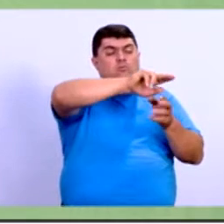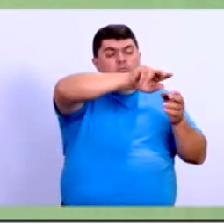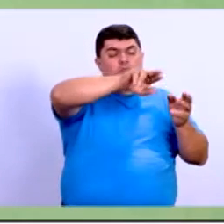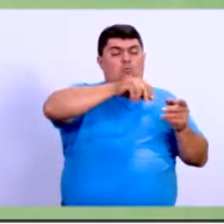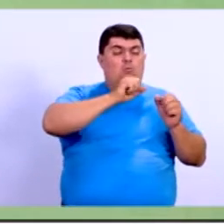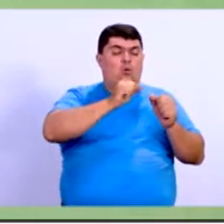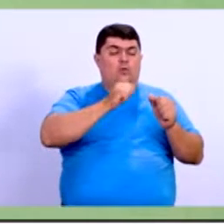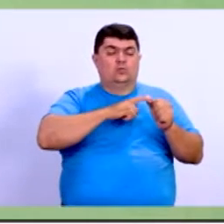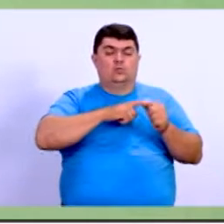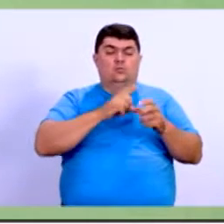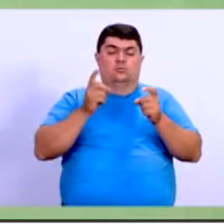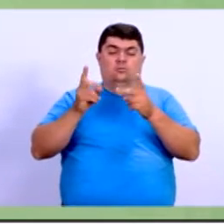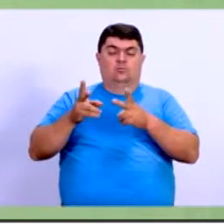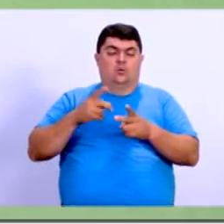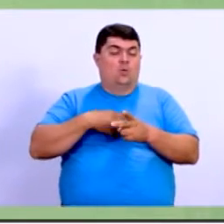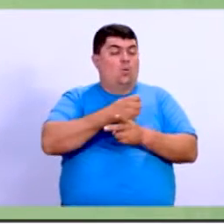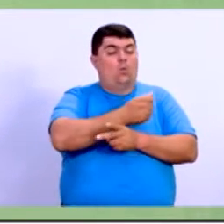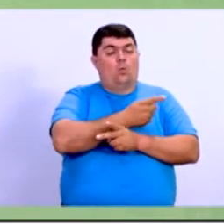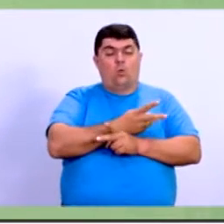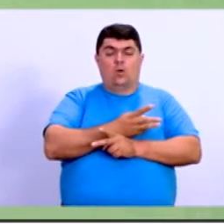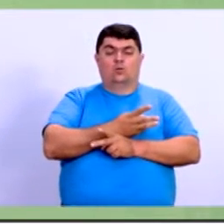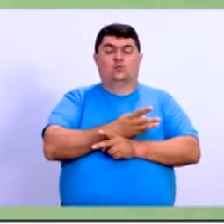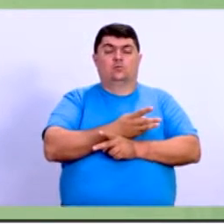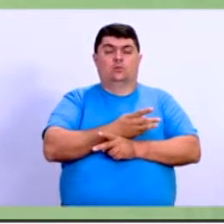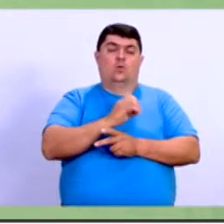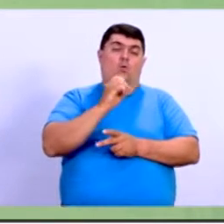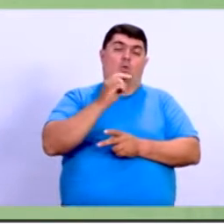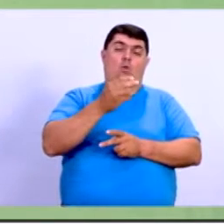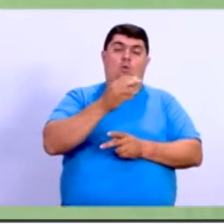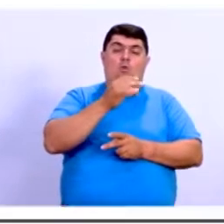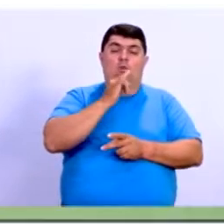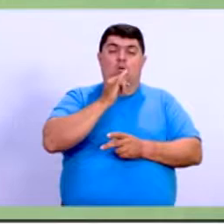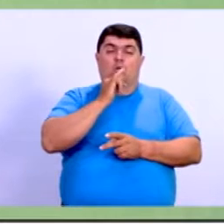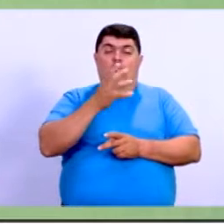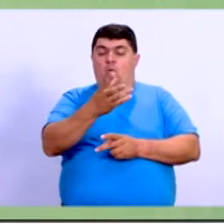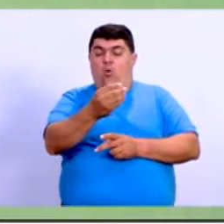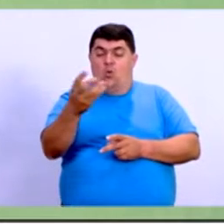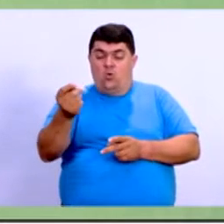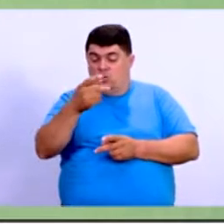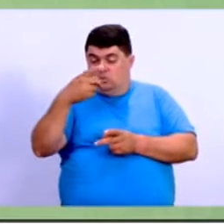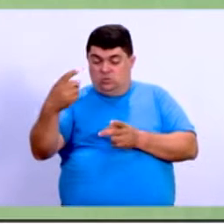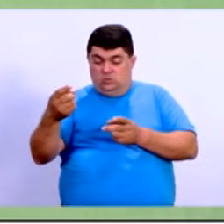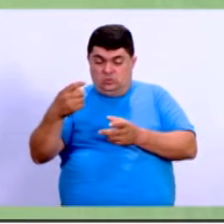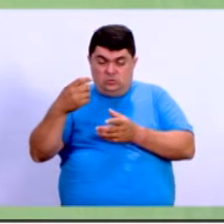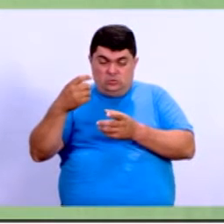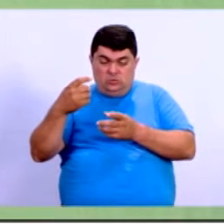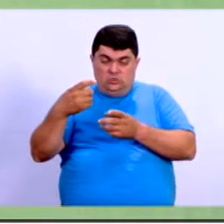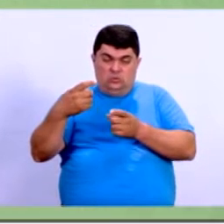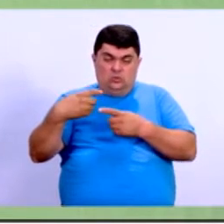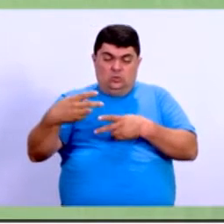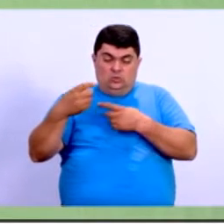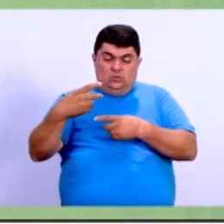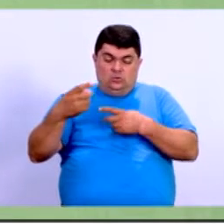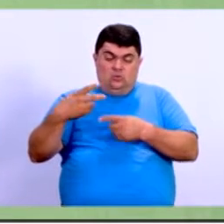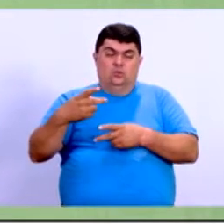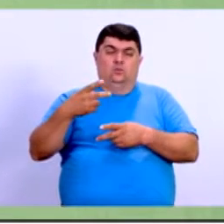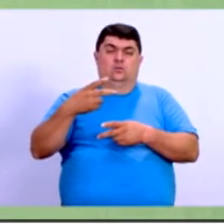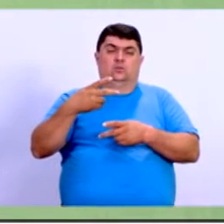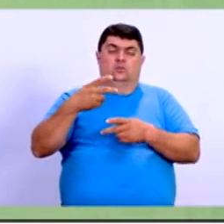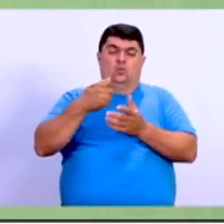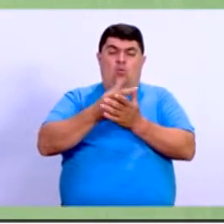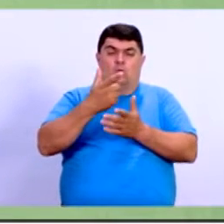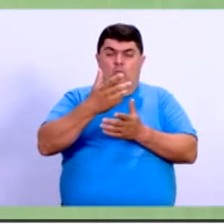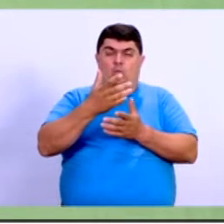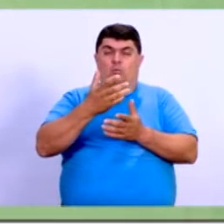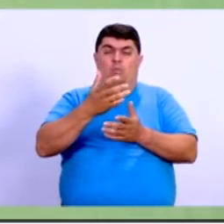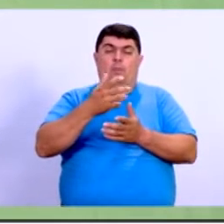vendas podem ter um determinado tipo de produto? Né? E aí nós vemos as